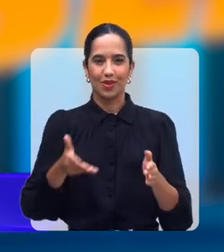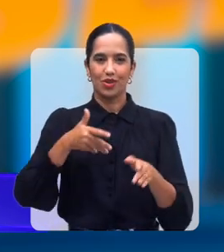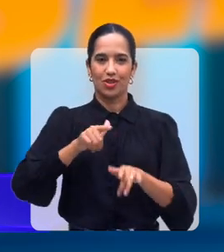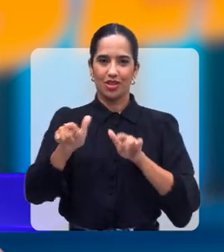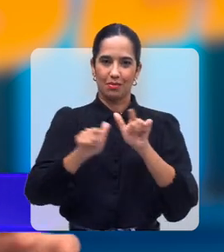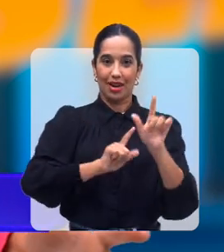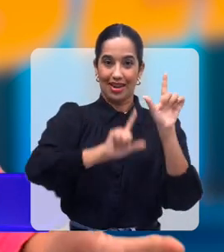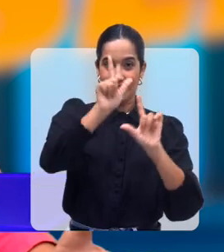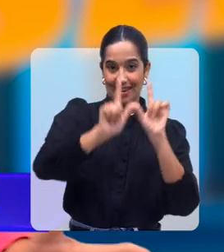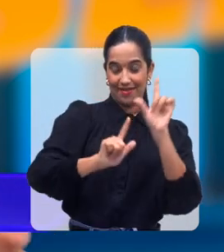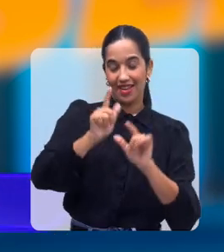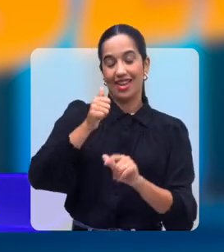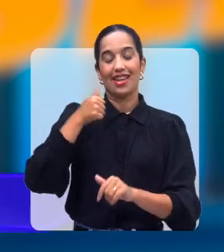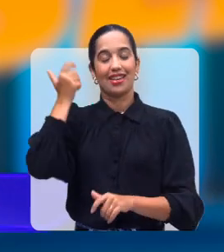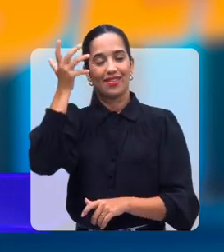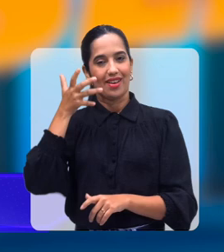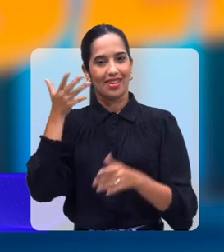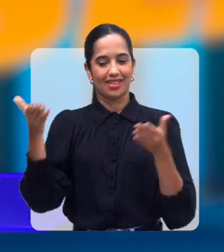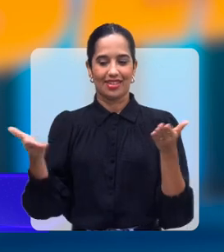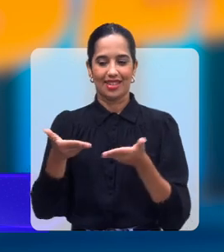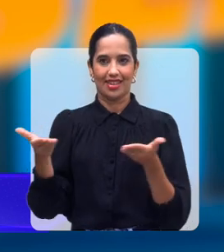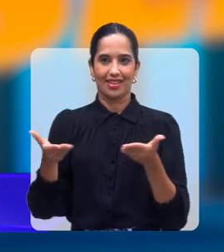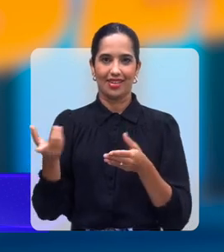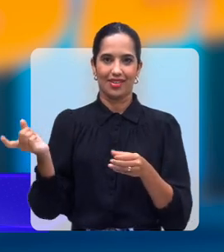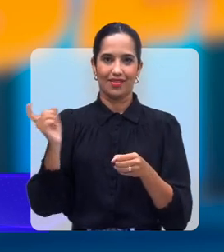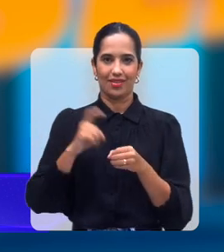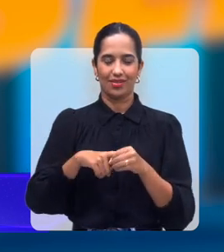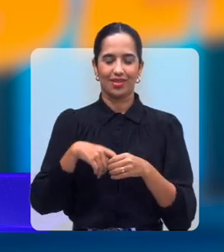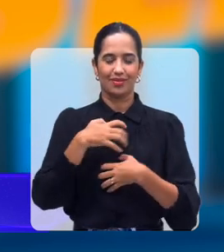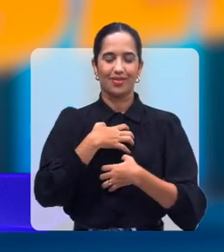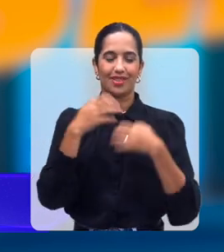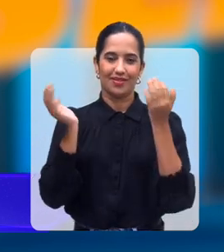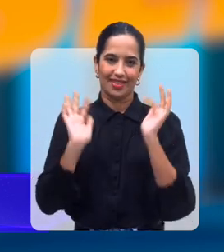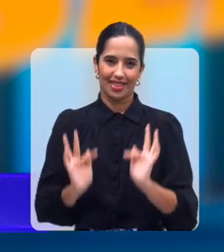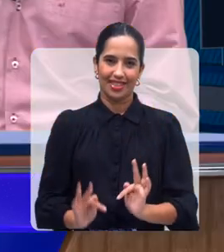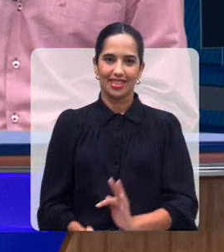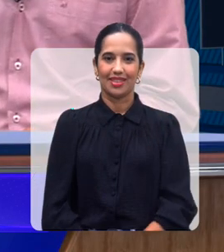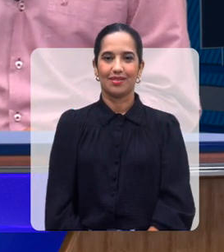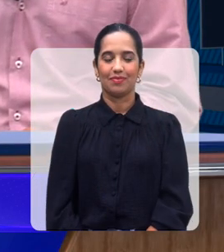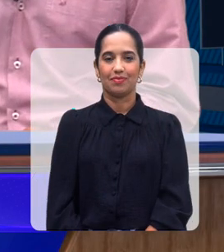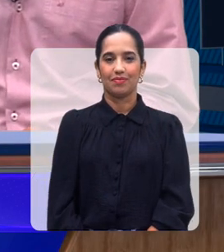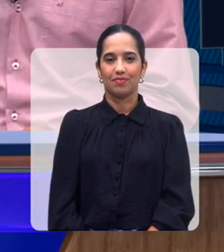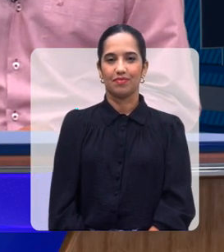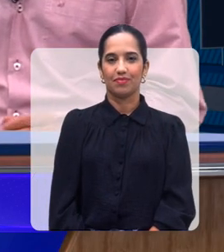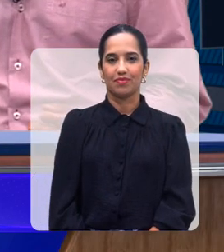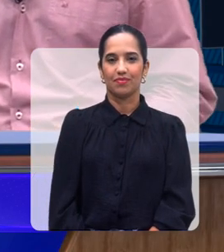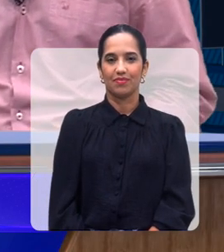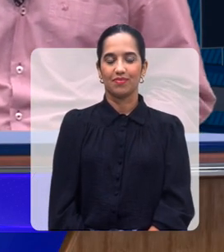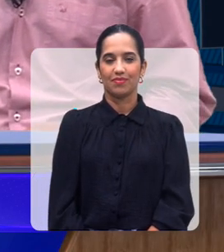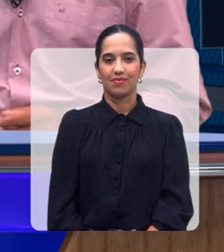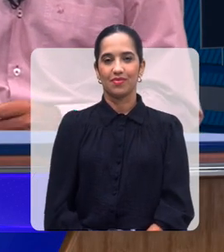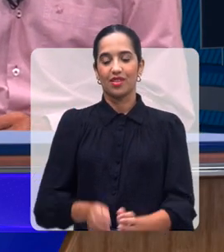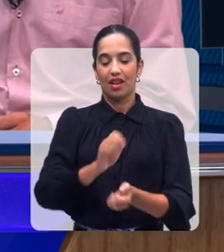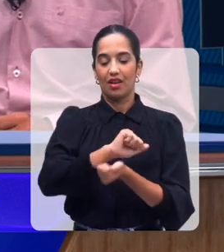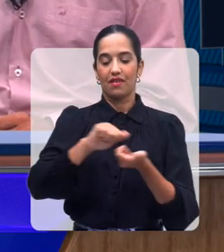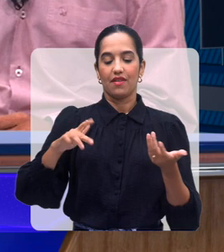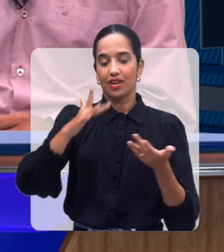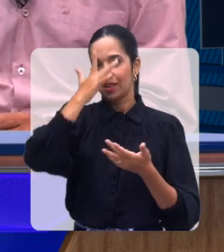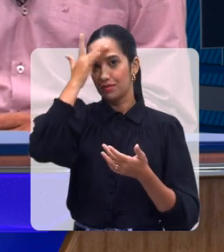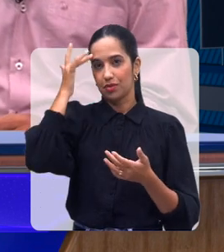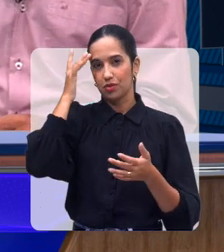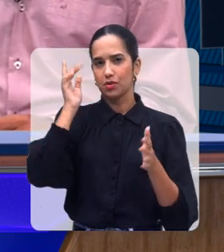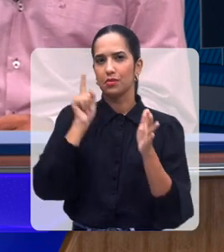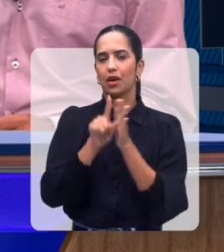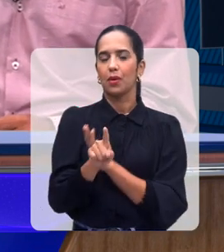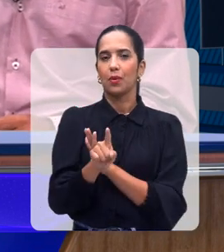no rádio, na TV. E agora, voltando, para mim é um orgulho muito grande. O que muita gente pergunta, Vilma, aquela história, por exemplo,